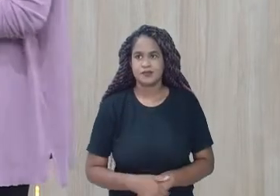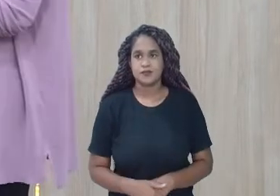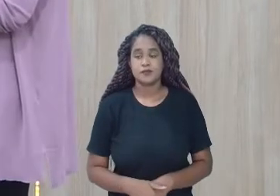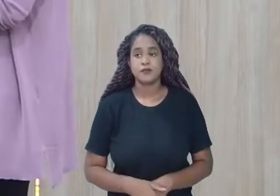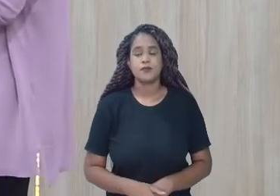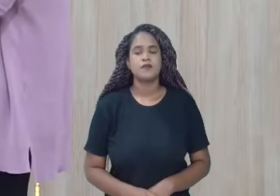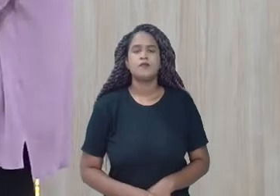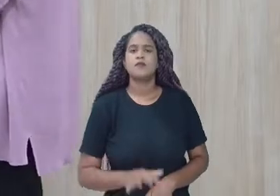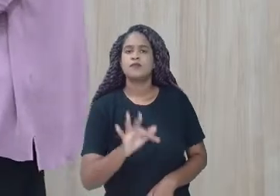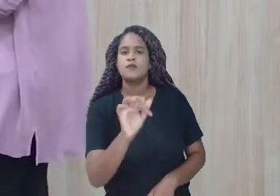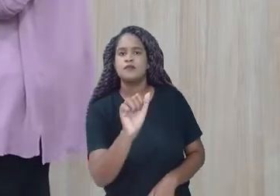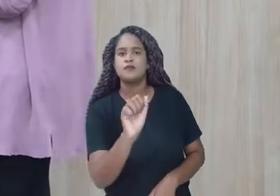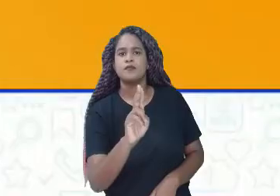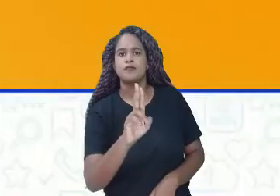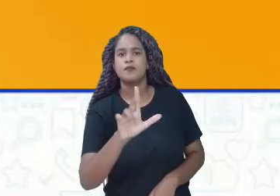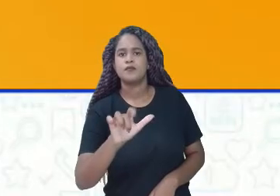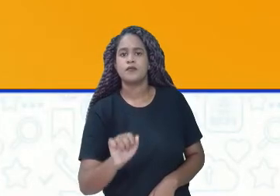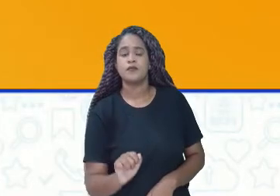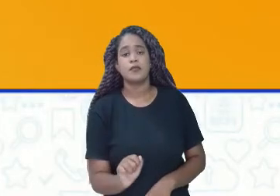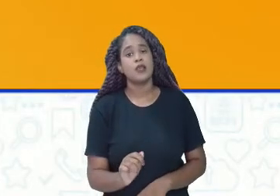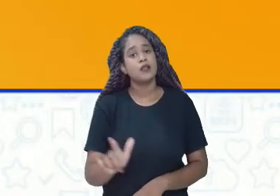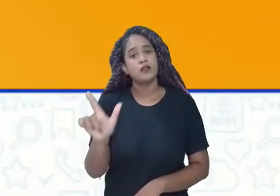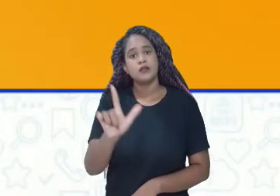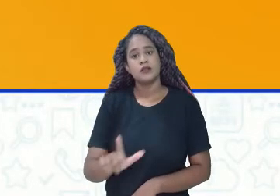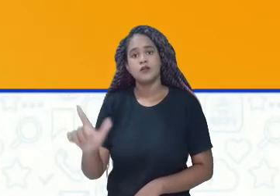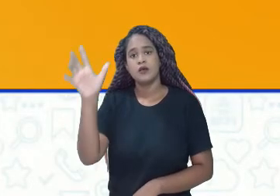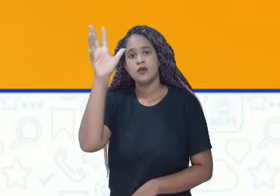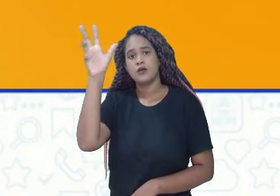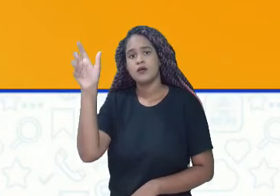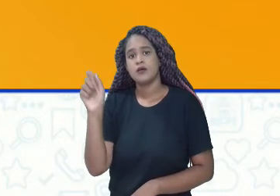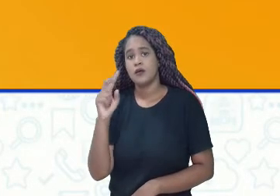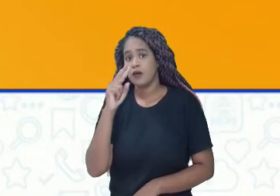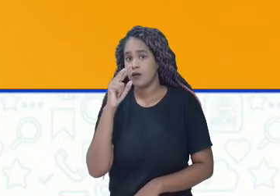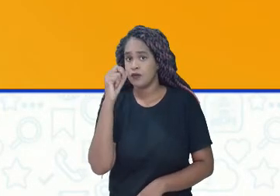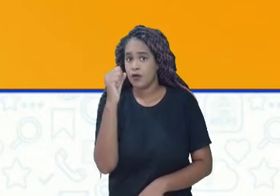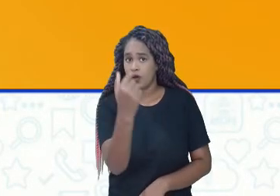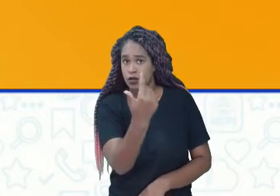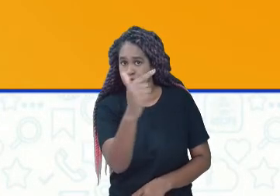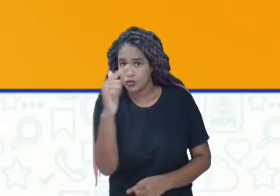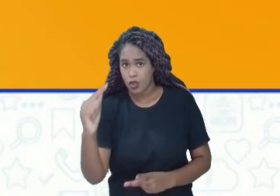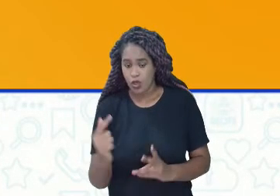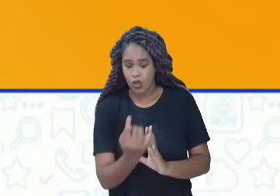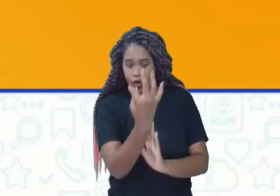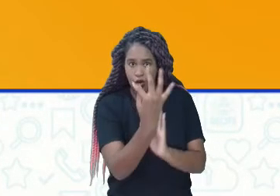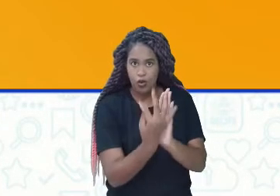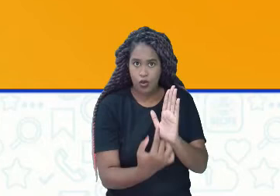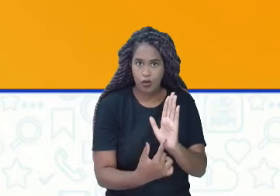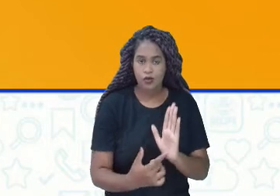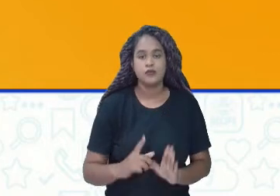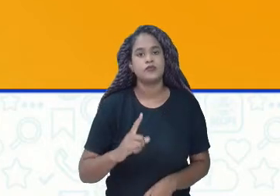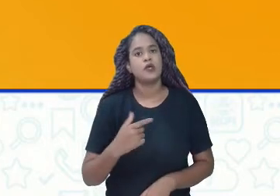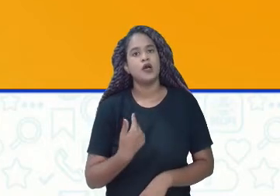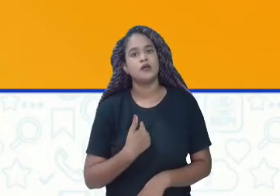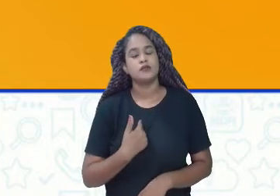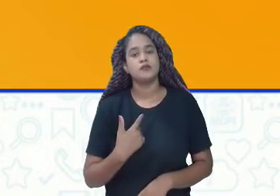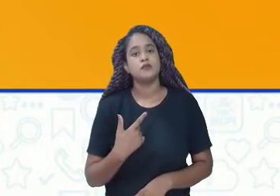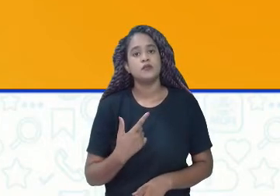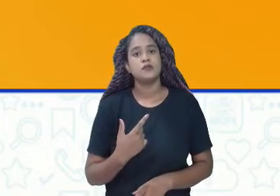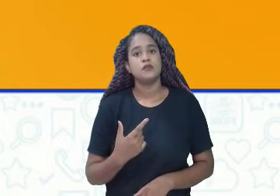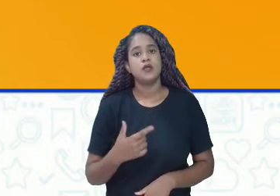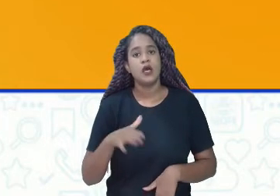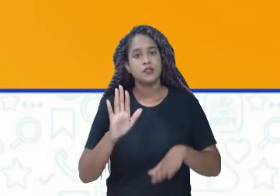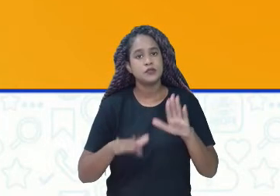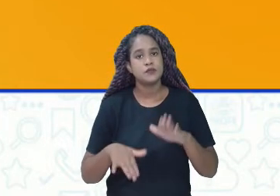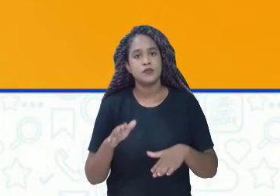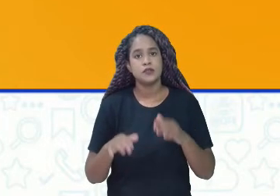Além das fábulas, a literatura africana também é muito potente em outros tipos de texto, né, minha gente? E a gente acaba, por vezes, por